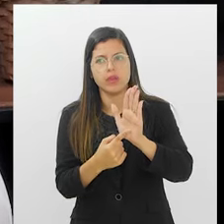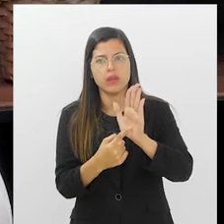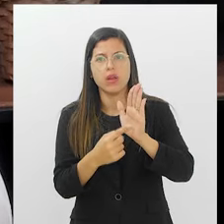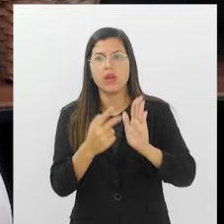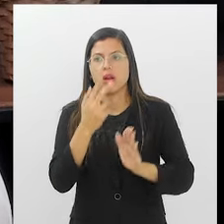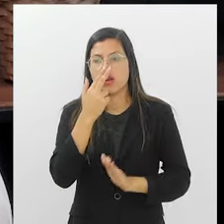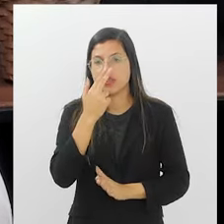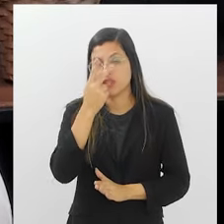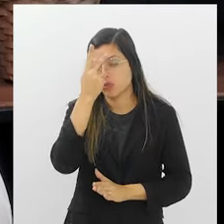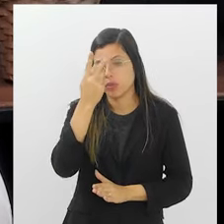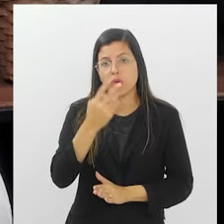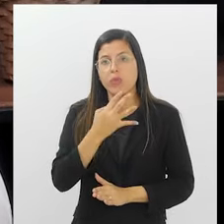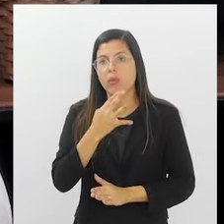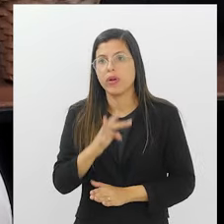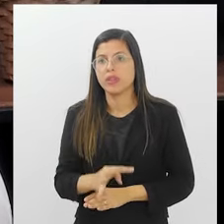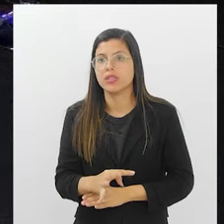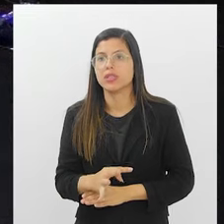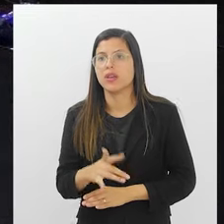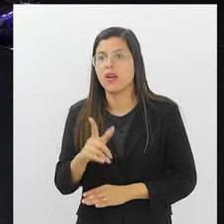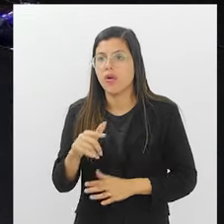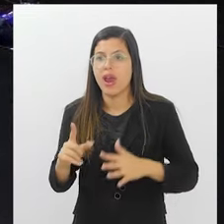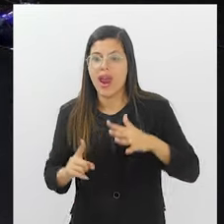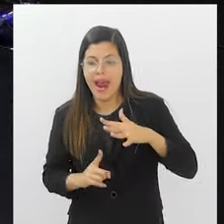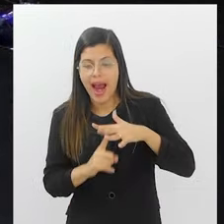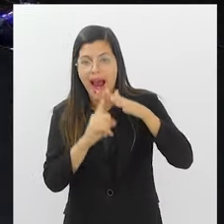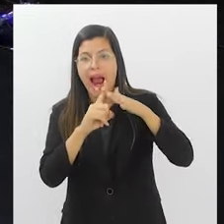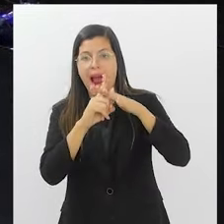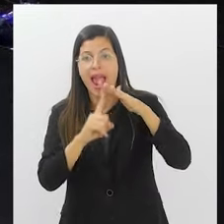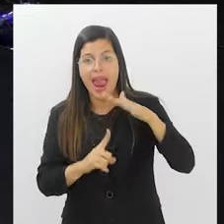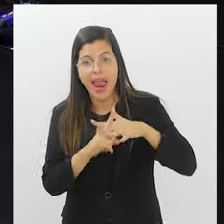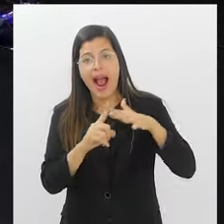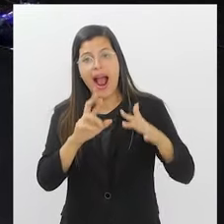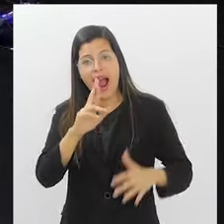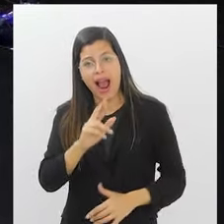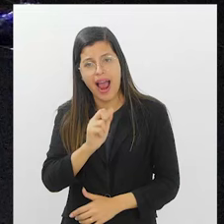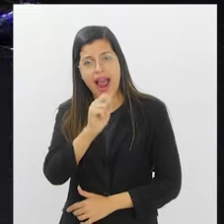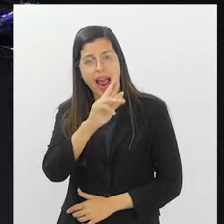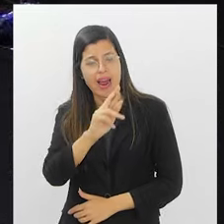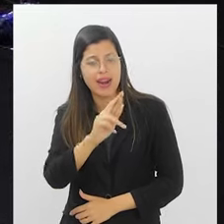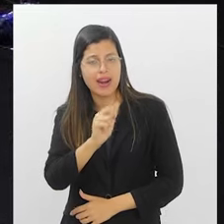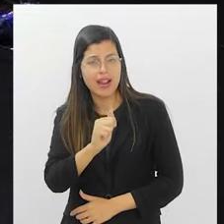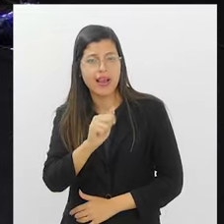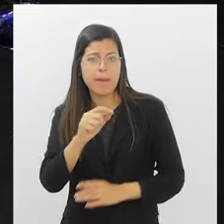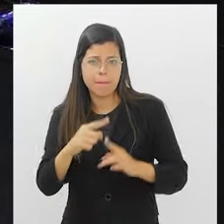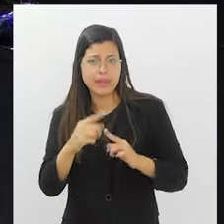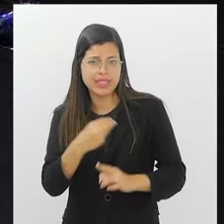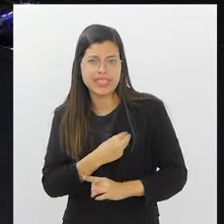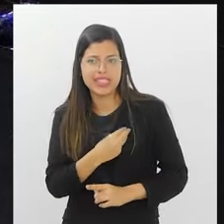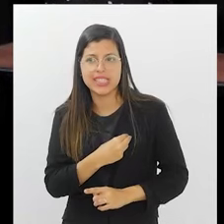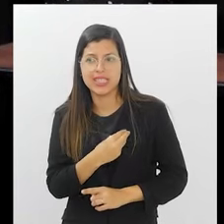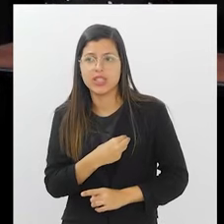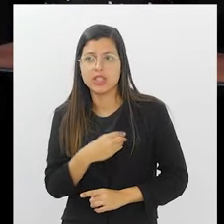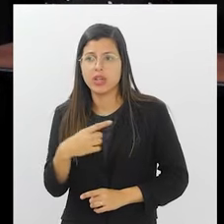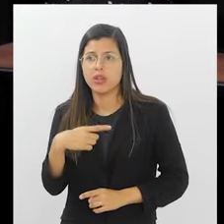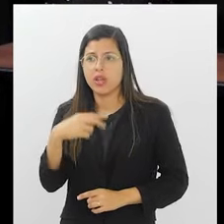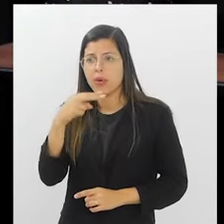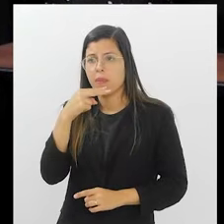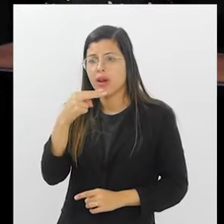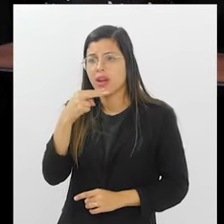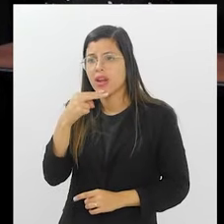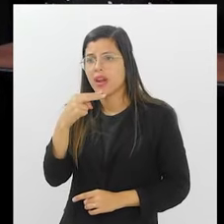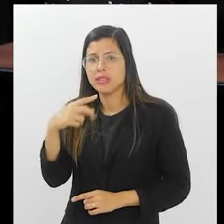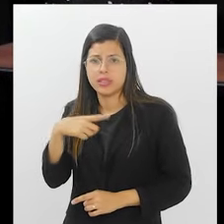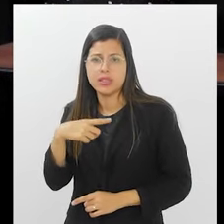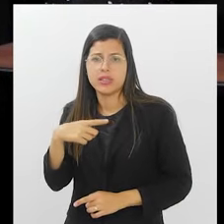que desconhecidos. São raras, mas existem. É. Exatamente. Eu tenho uma neta que tem uma doença rara. Ela tem 22 anos, ela tem uma síndrome